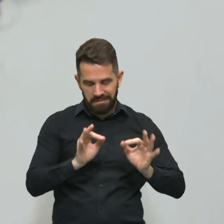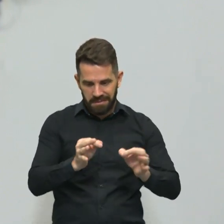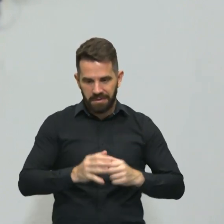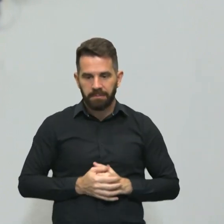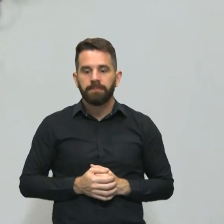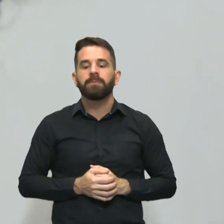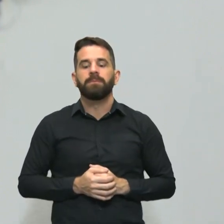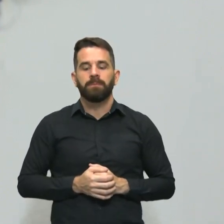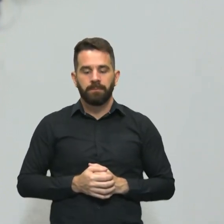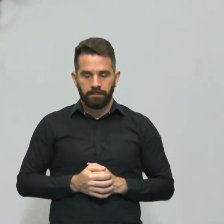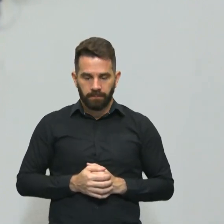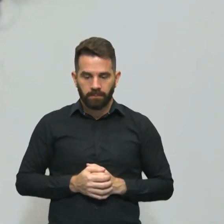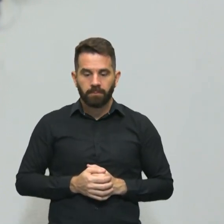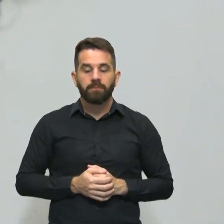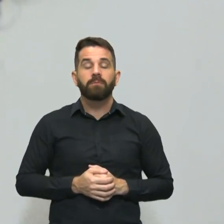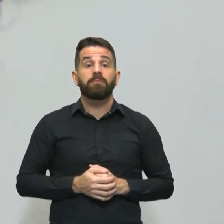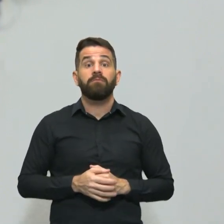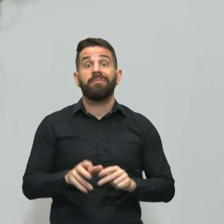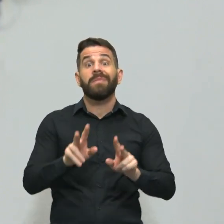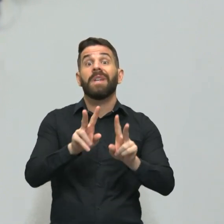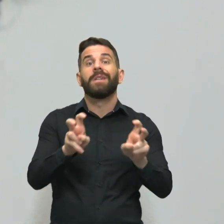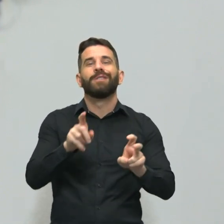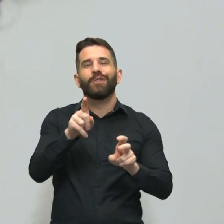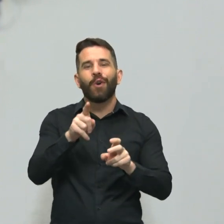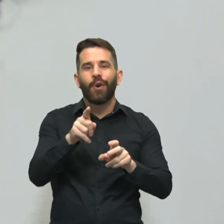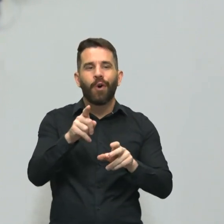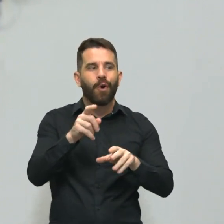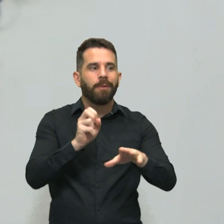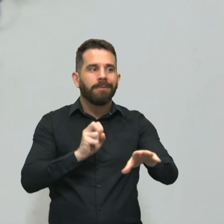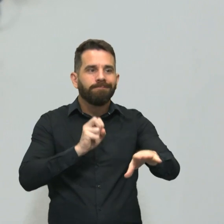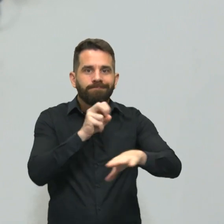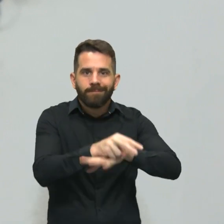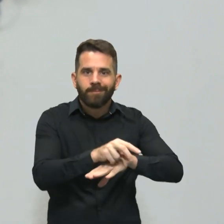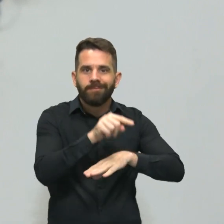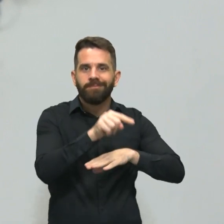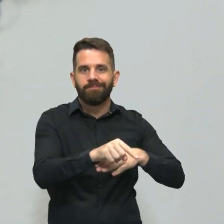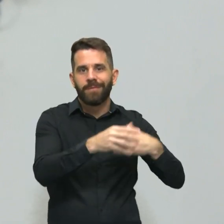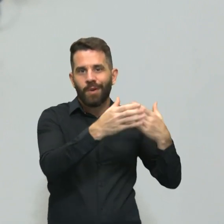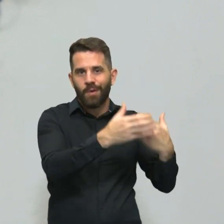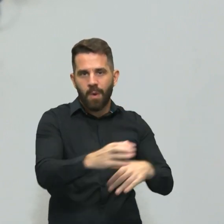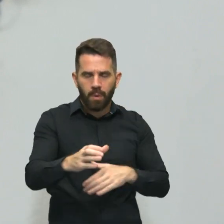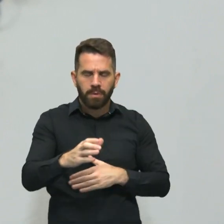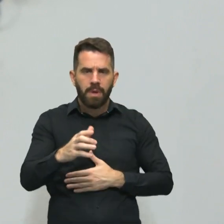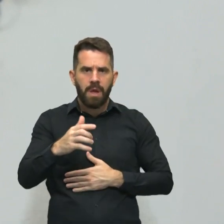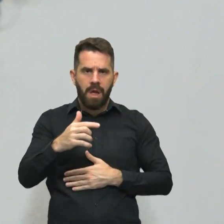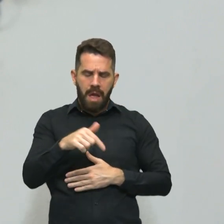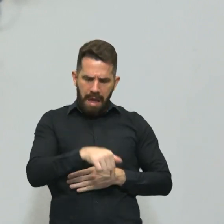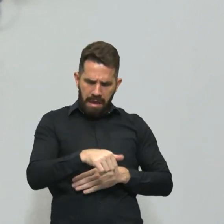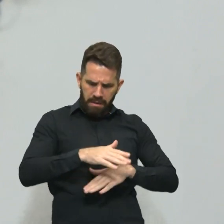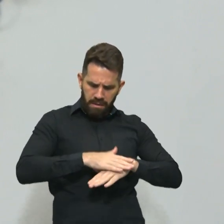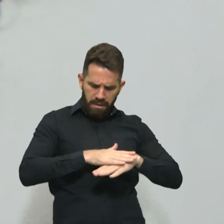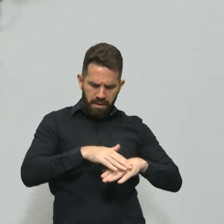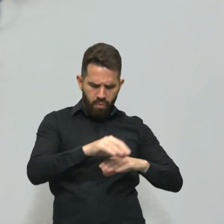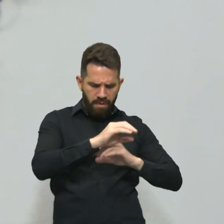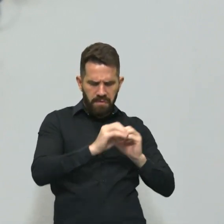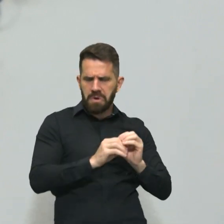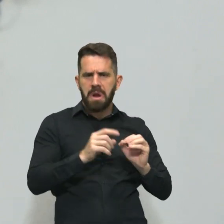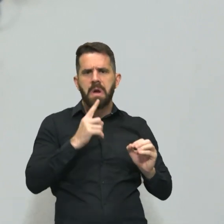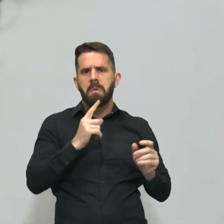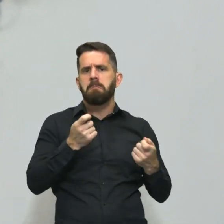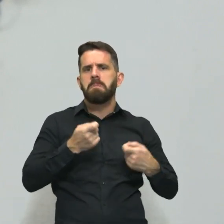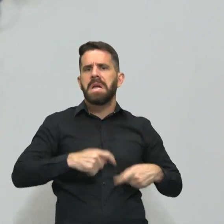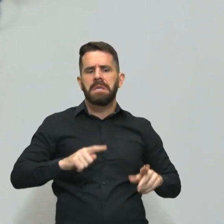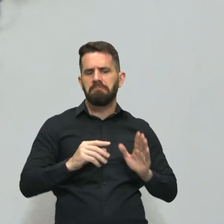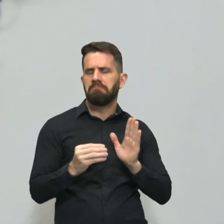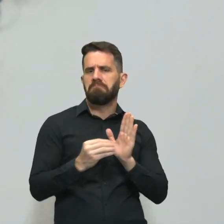Com relação ao ingresso, na UFG eu não me utilizei da necessidade de uma pessoa com deficiência, né? Eu